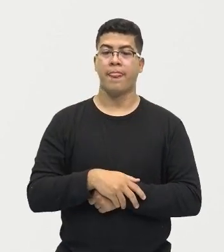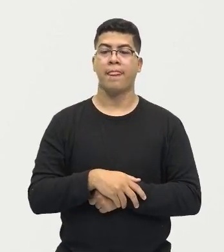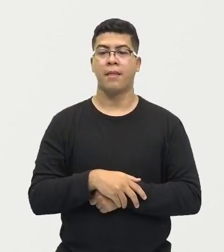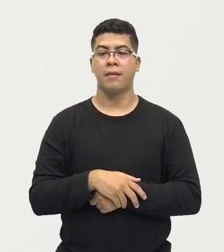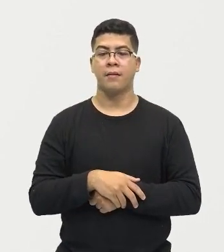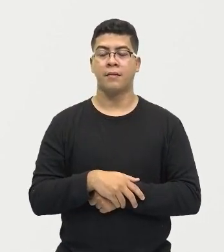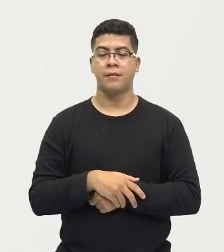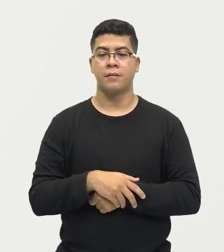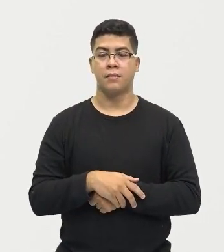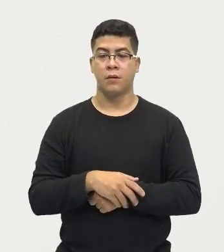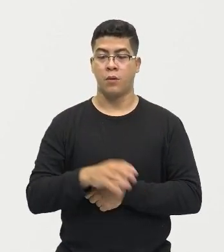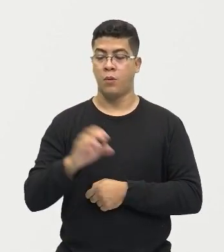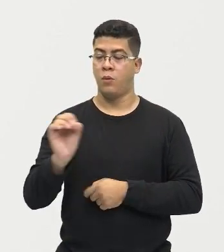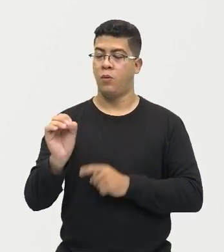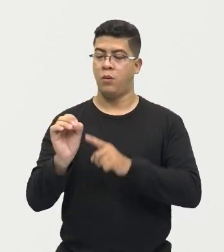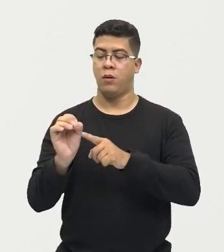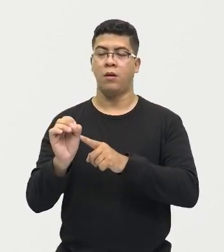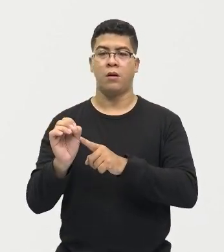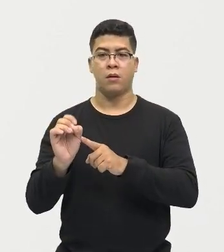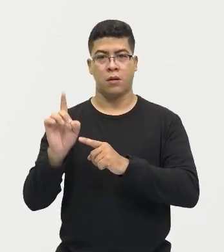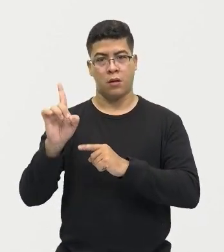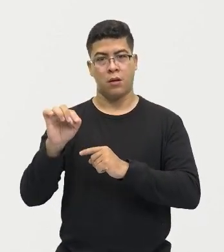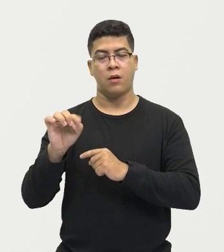aqui, esse o é um artigo